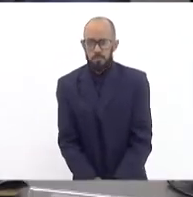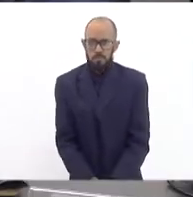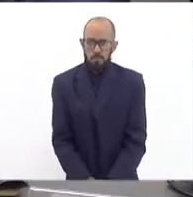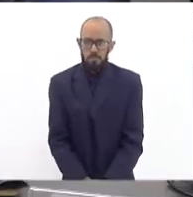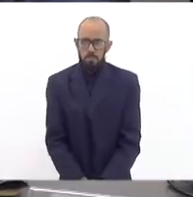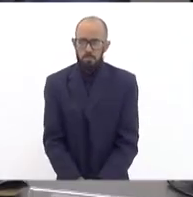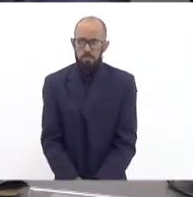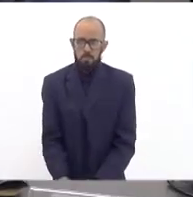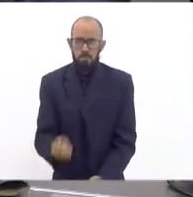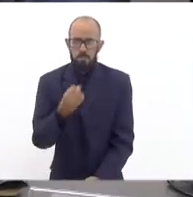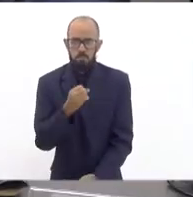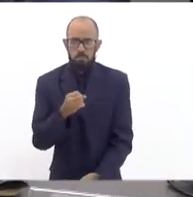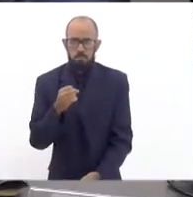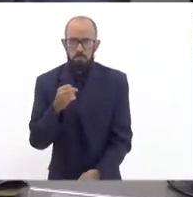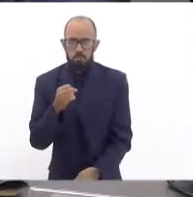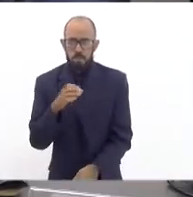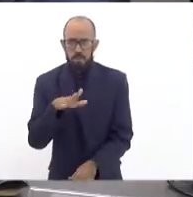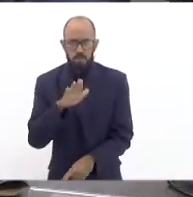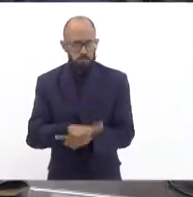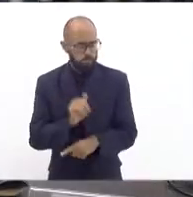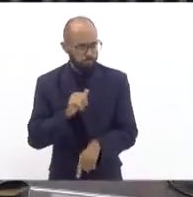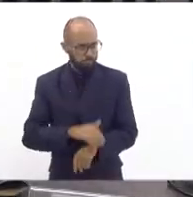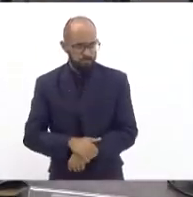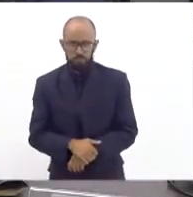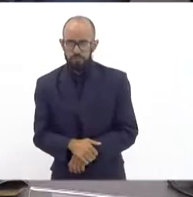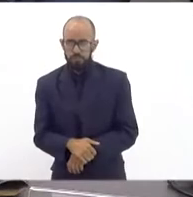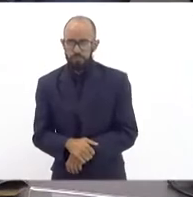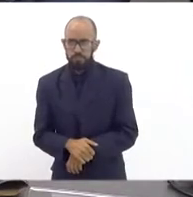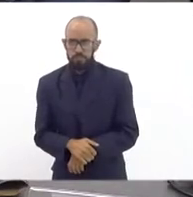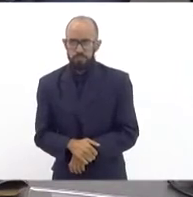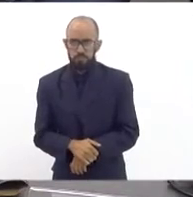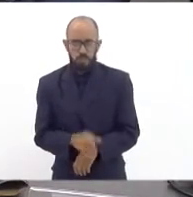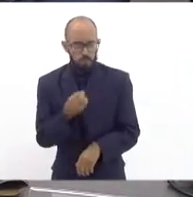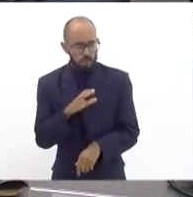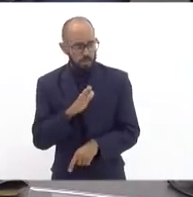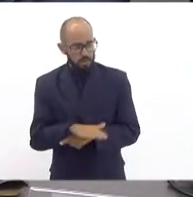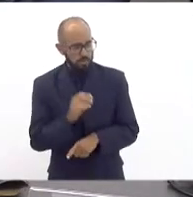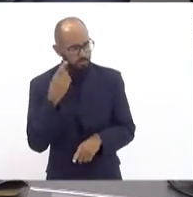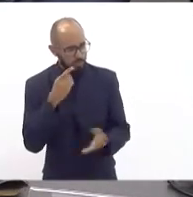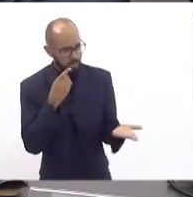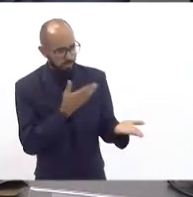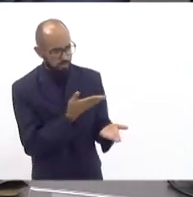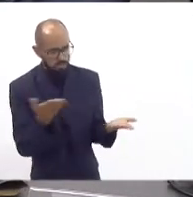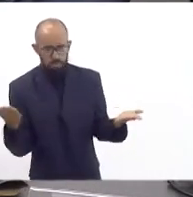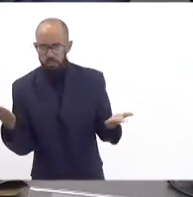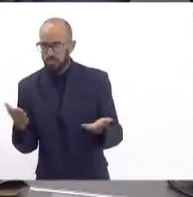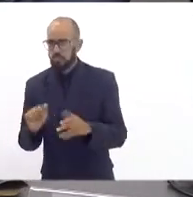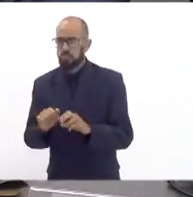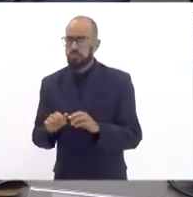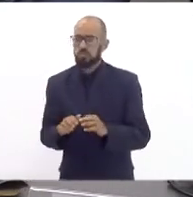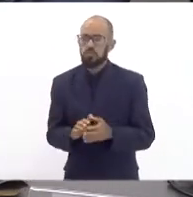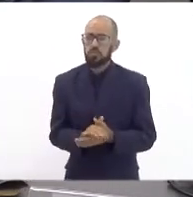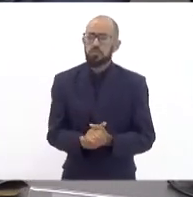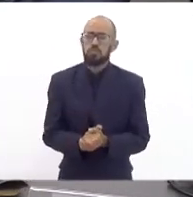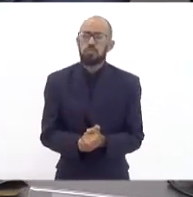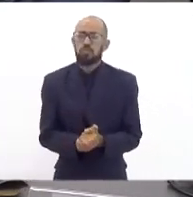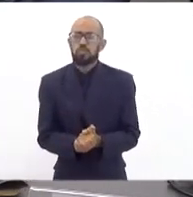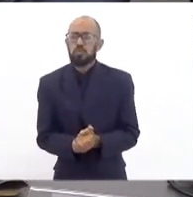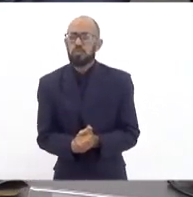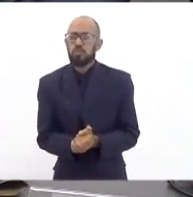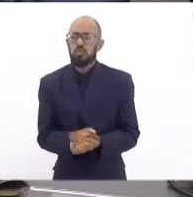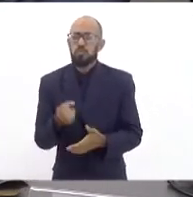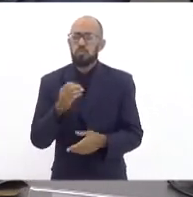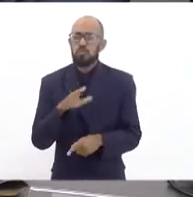Boa tarde, tá ligado aqui? Boa tarde, deputada. Boa tarde, deputados, deputadas. Boa